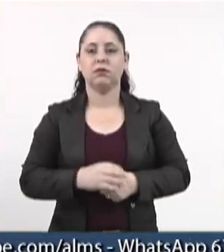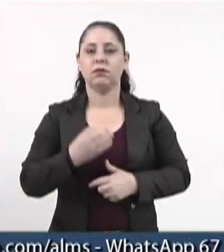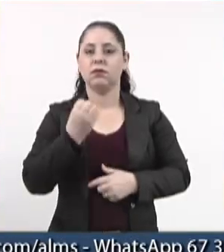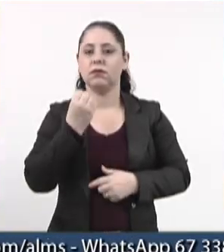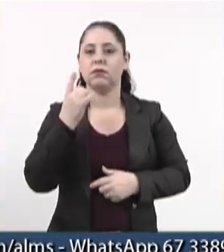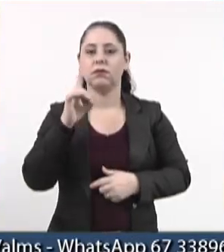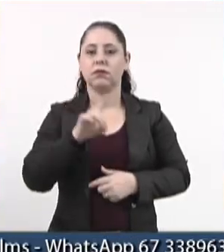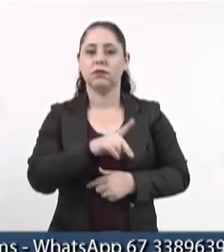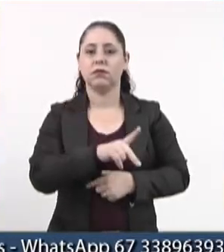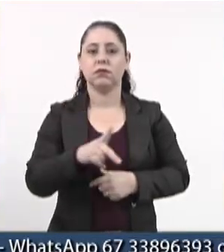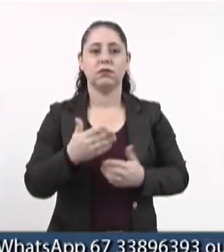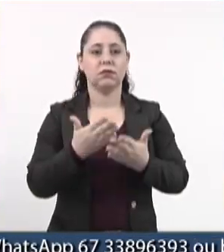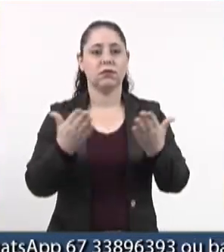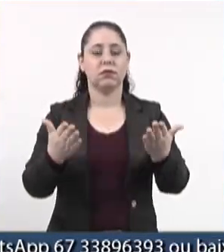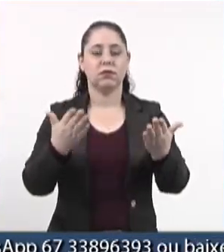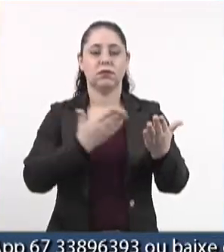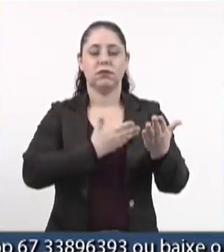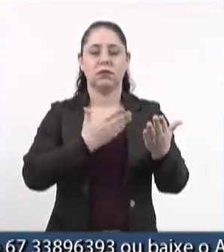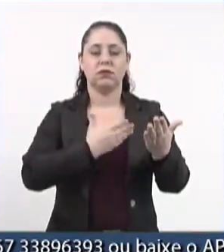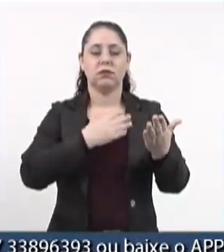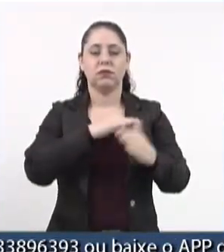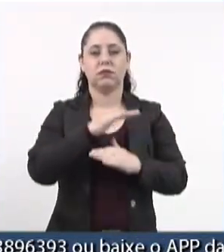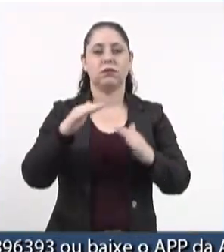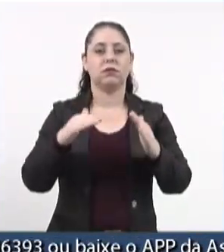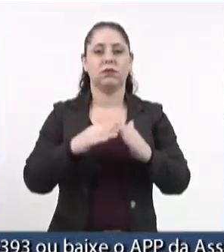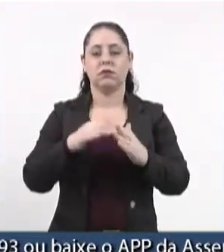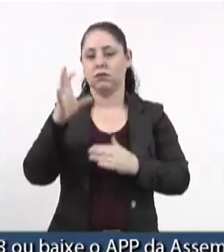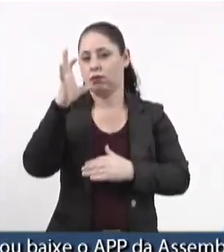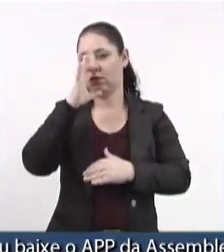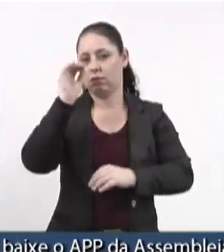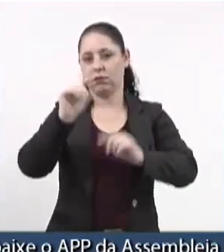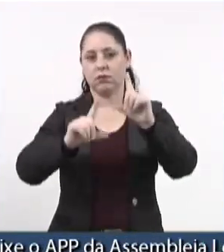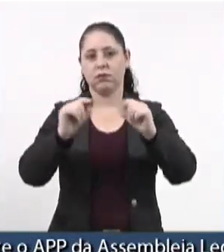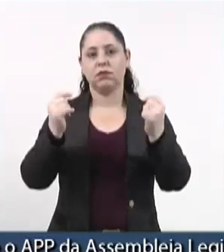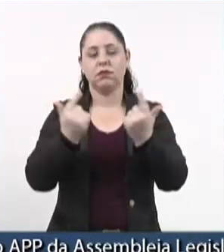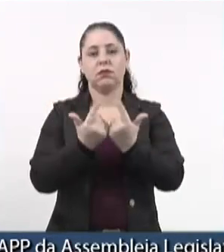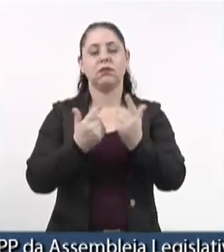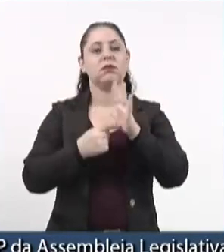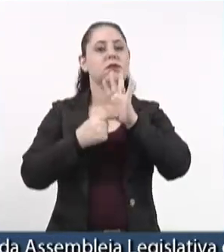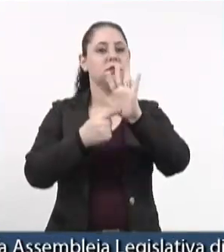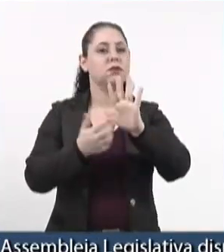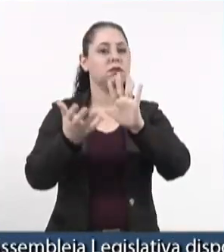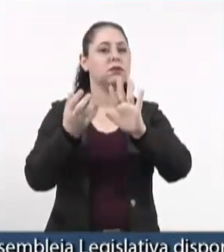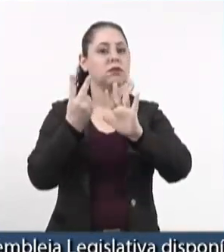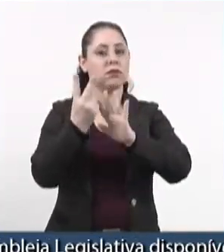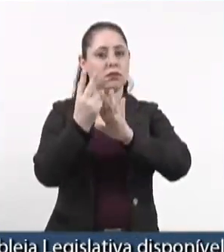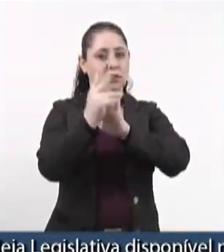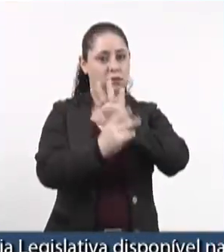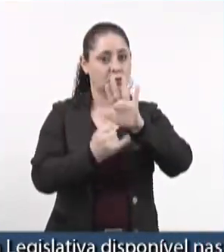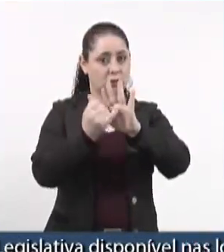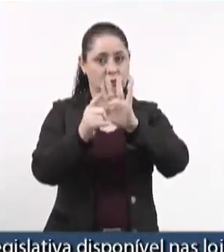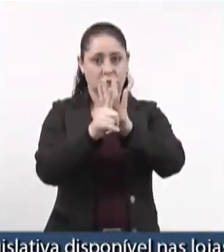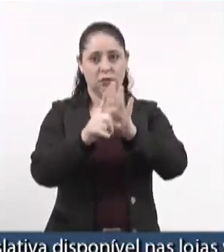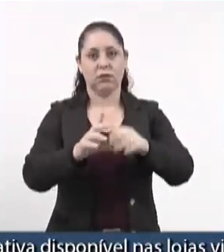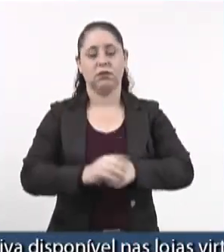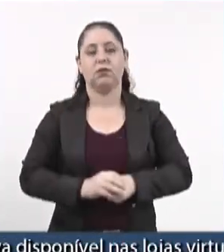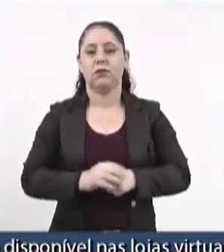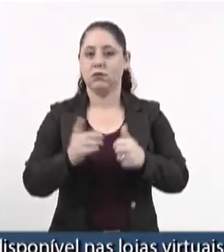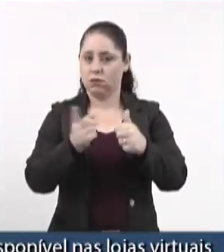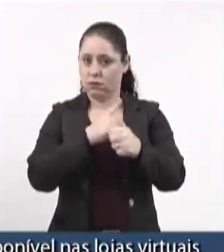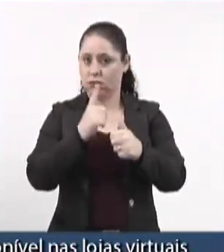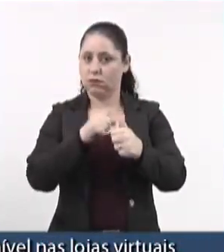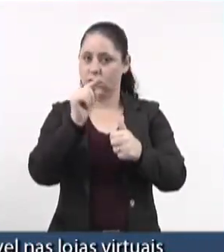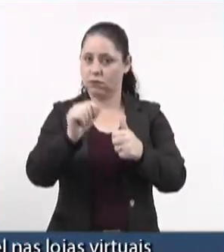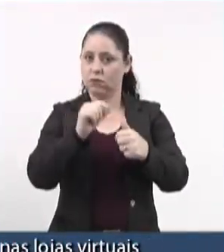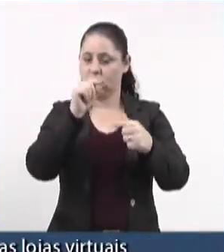Bom dia, presidente. Bom dia, nobres colegas, a todos que acompanham na TV Alemes. Quero aqui apresentar dois projetos de lei. O primeiro,